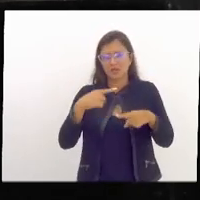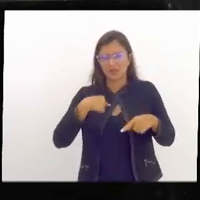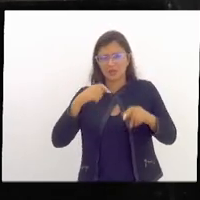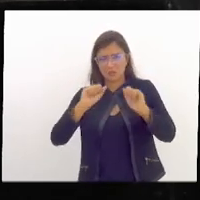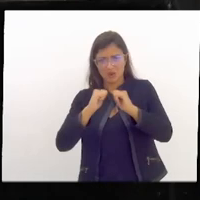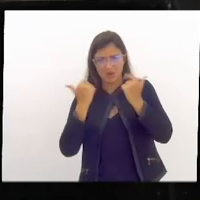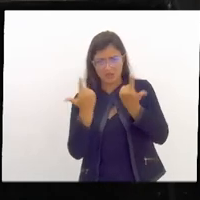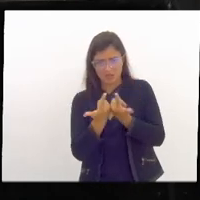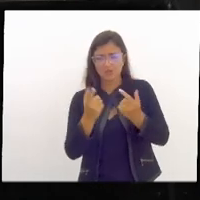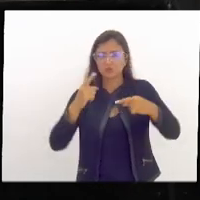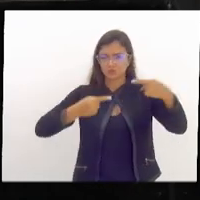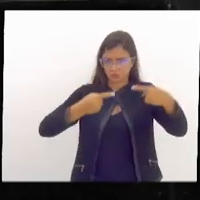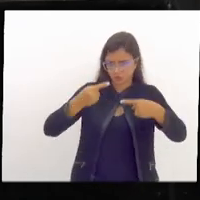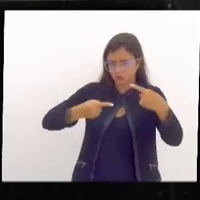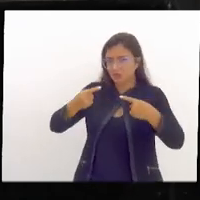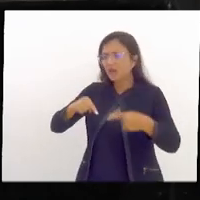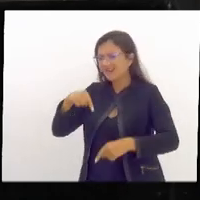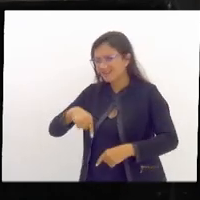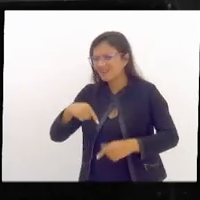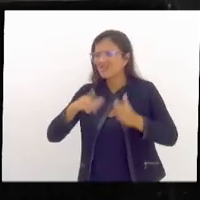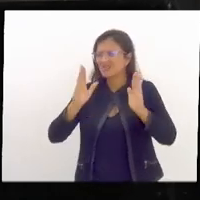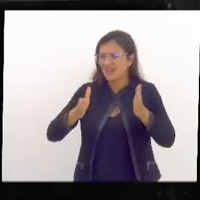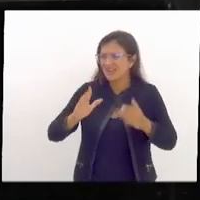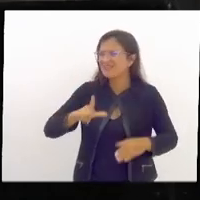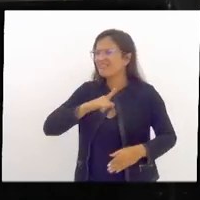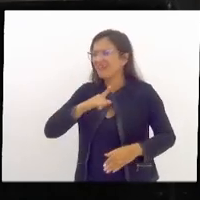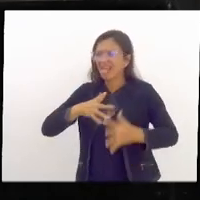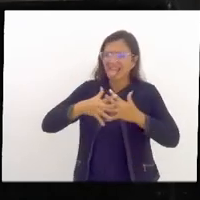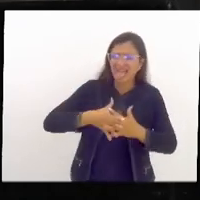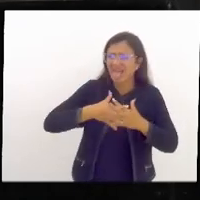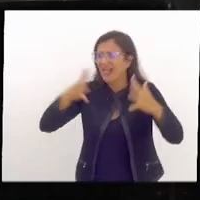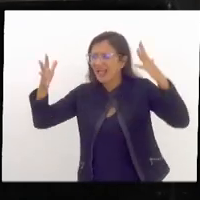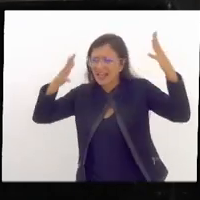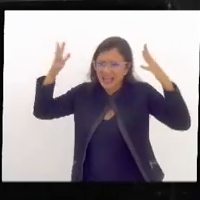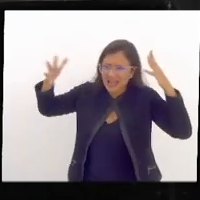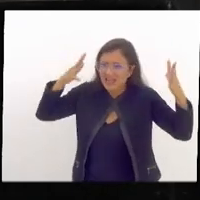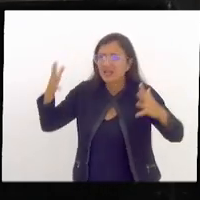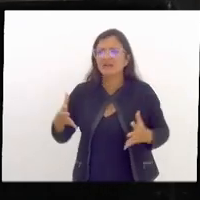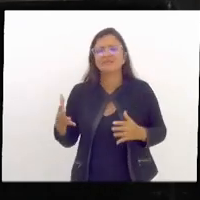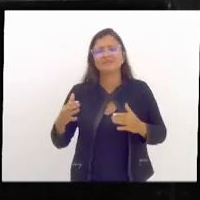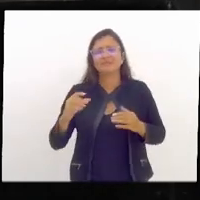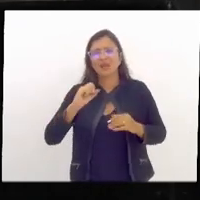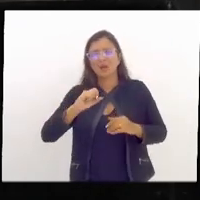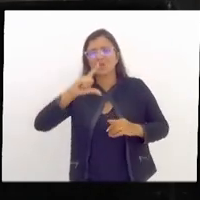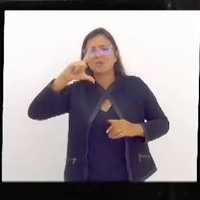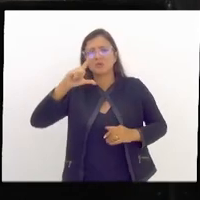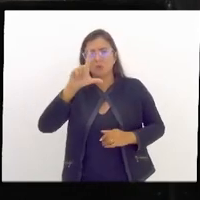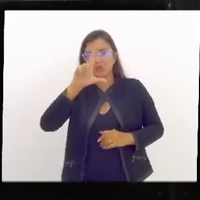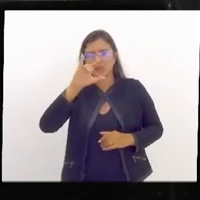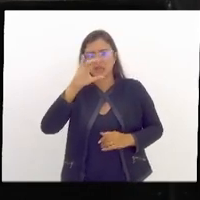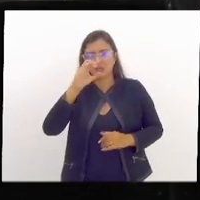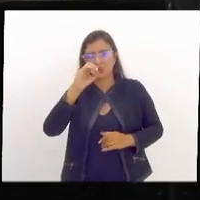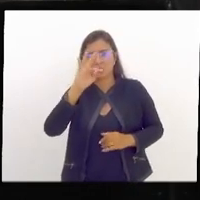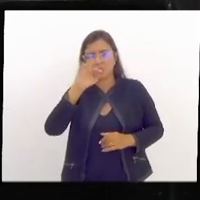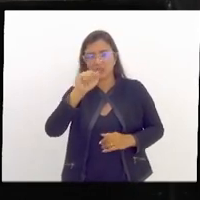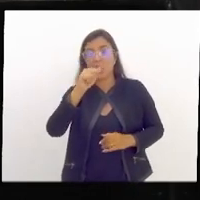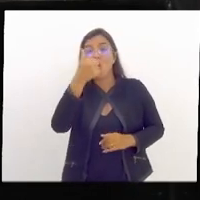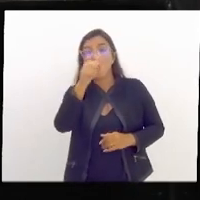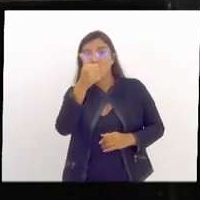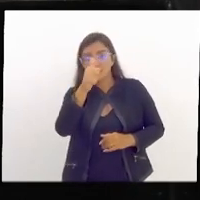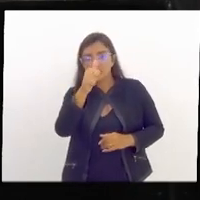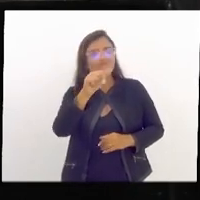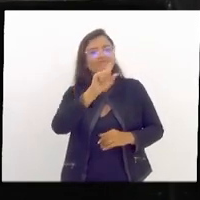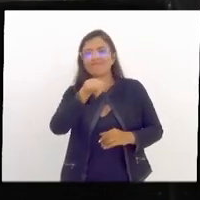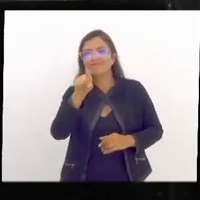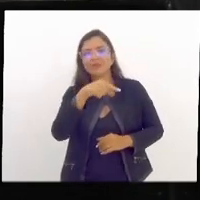quando discutimos aqui, debaixo de bombas, o aumento da alíquota de 11 para 14% dos